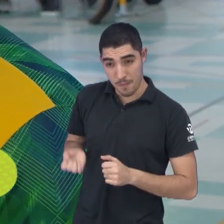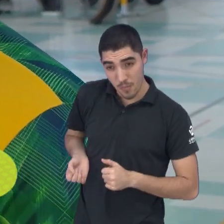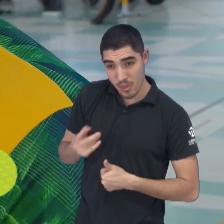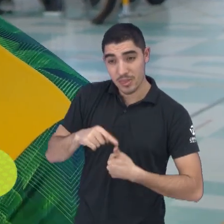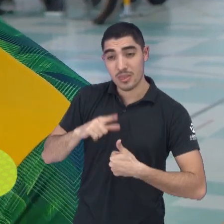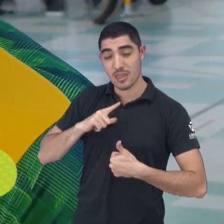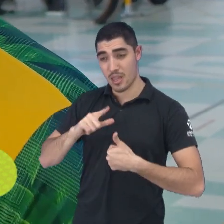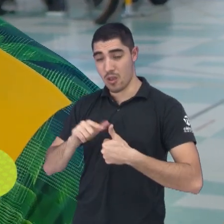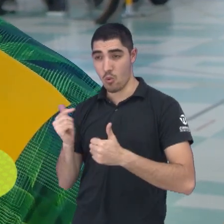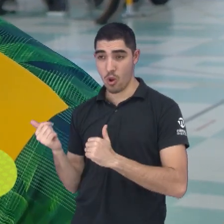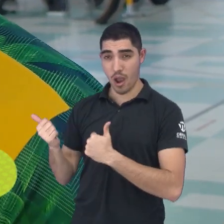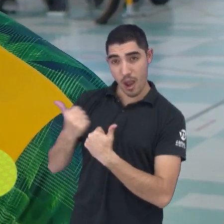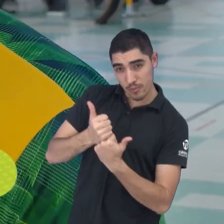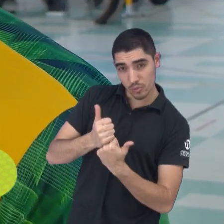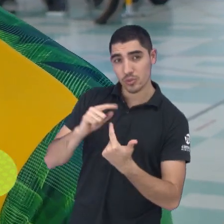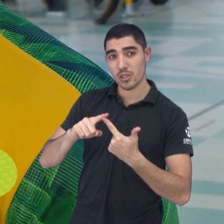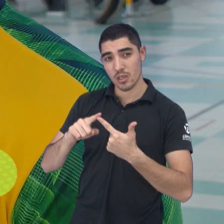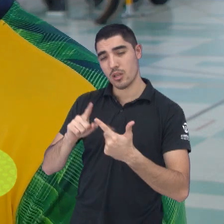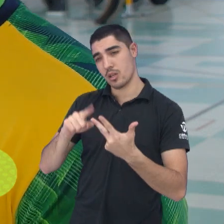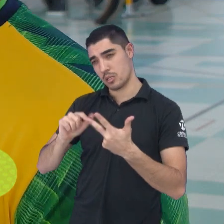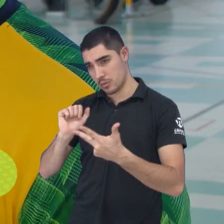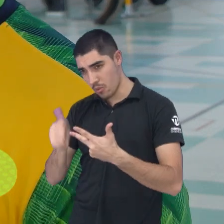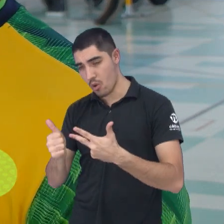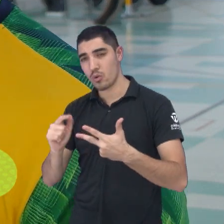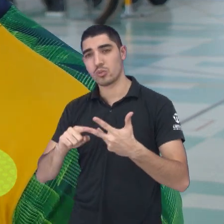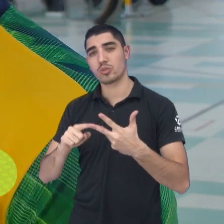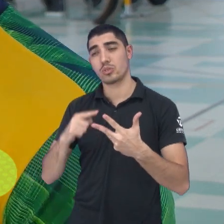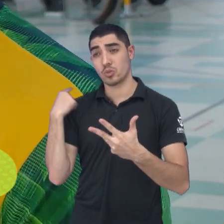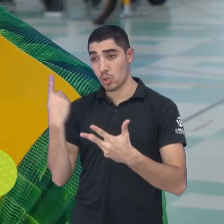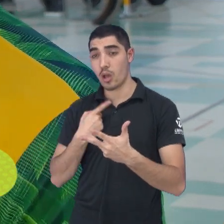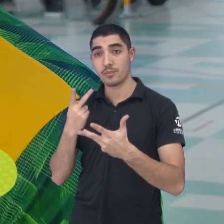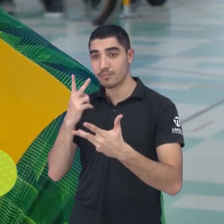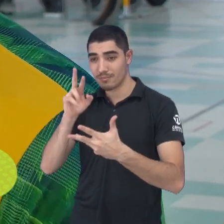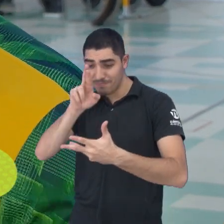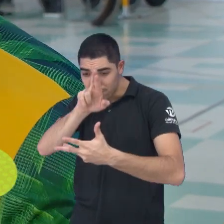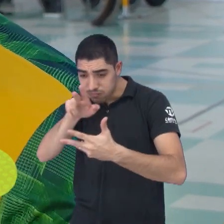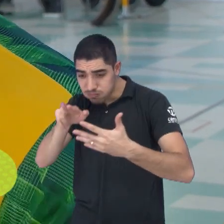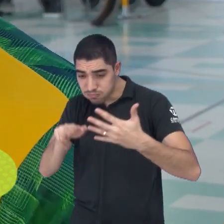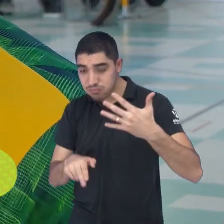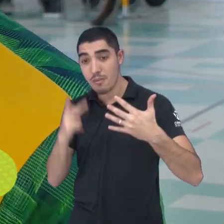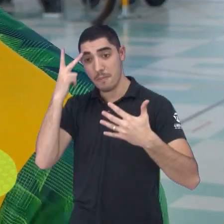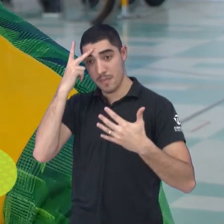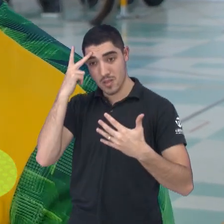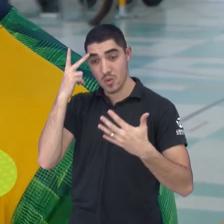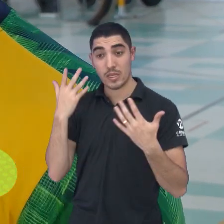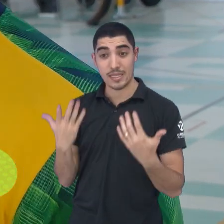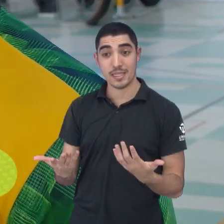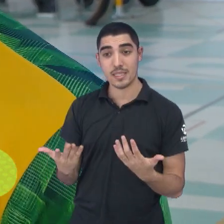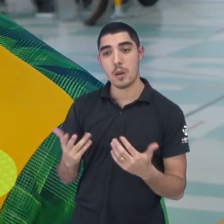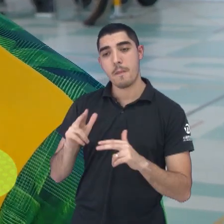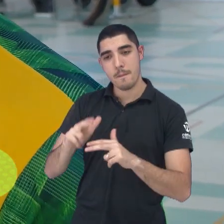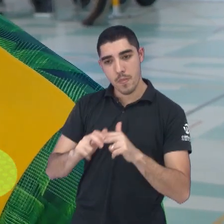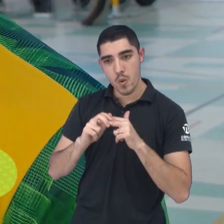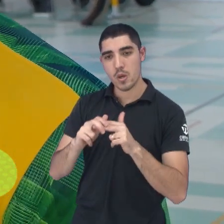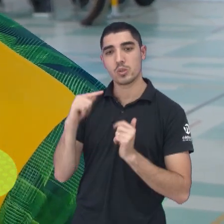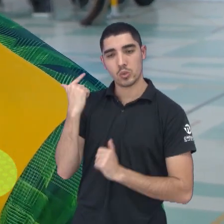esportivos, tem os acompanhantes dos atletas, e a gente fica na dependência, mesmo trabalhando todo o ciclo,